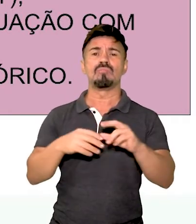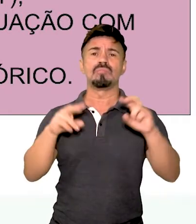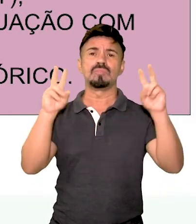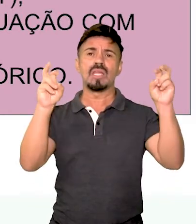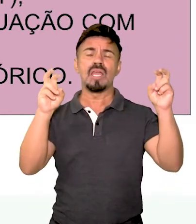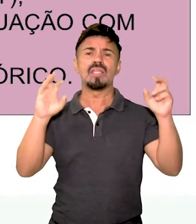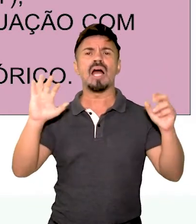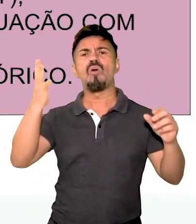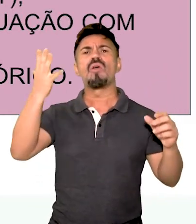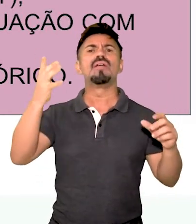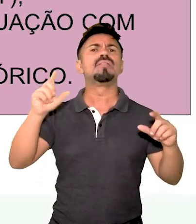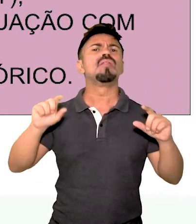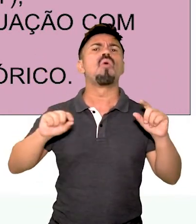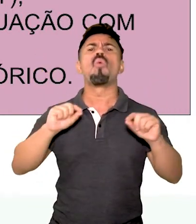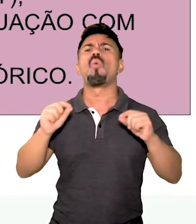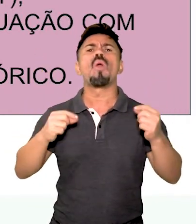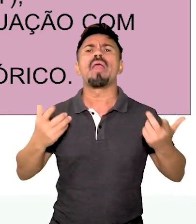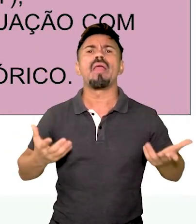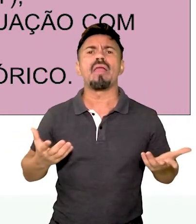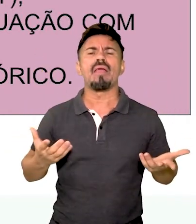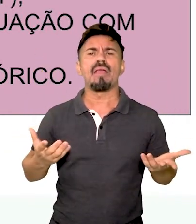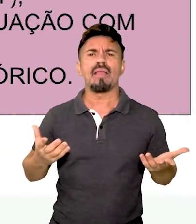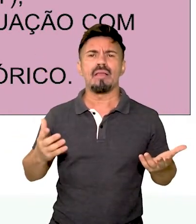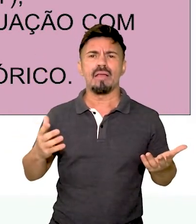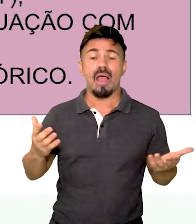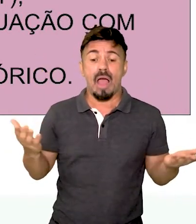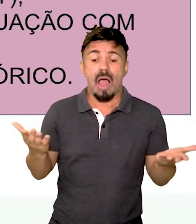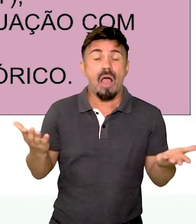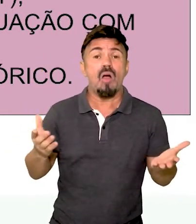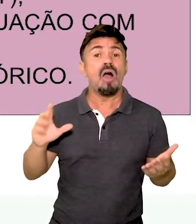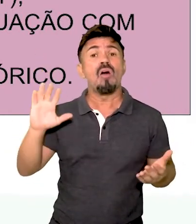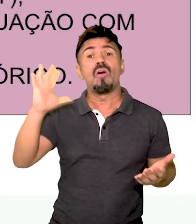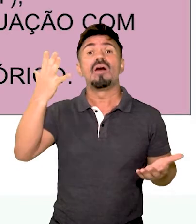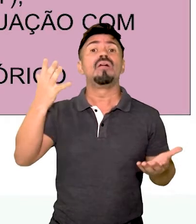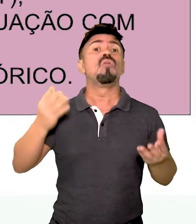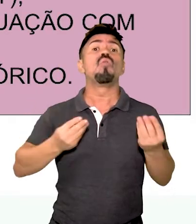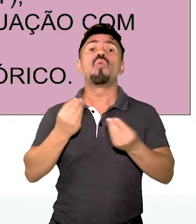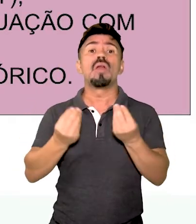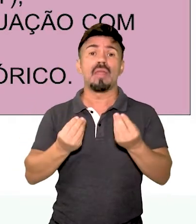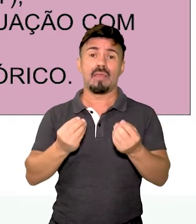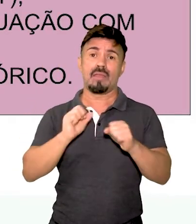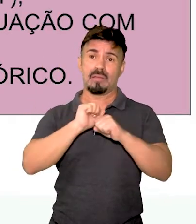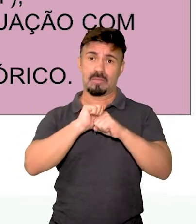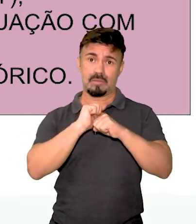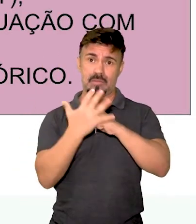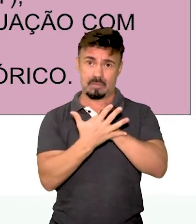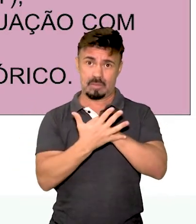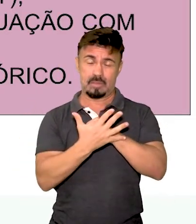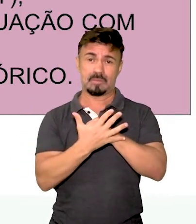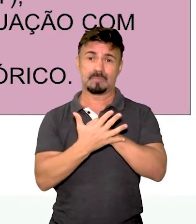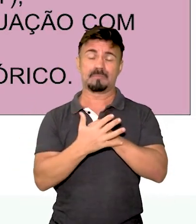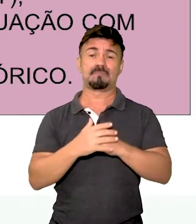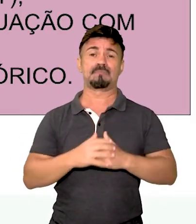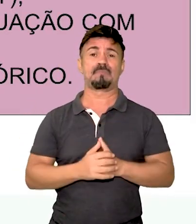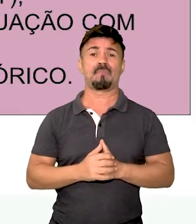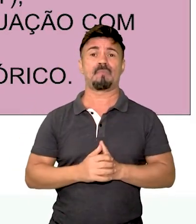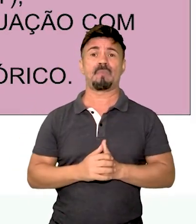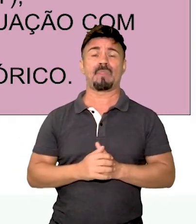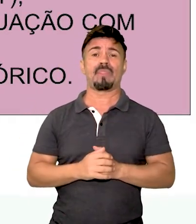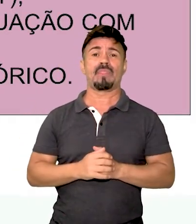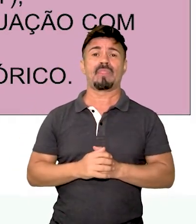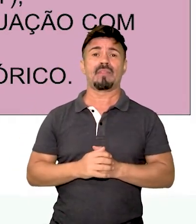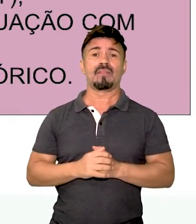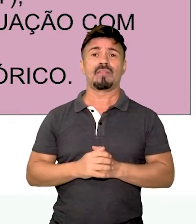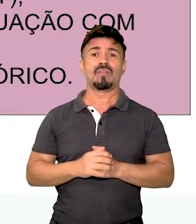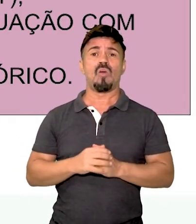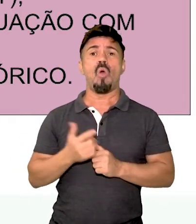está acontecendo? O primeiro texto foi o que está acontecendo agora, que está sendo a pandemia Covid-19. No